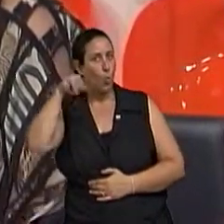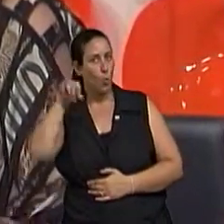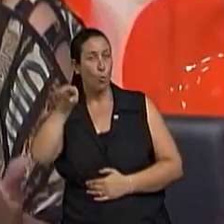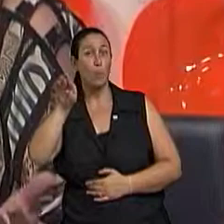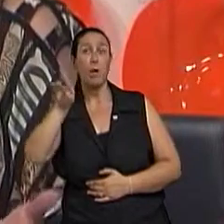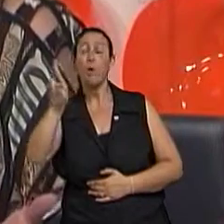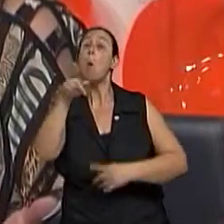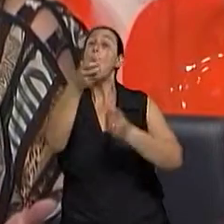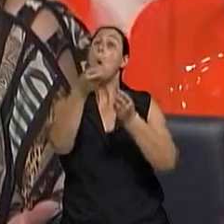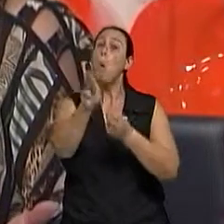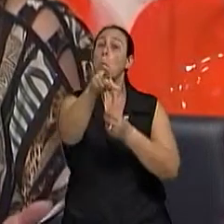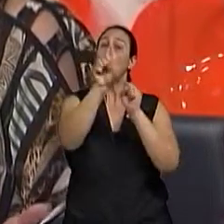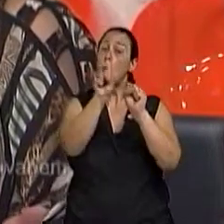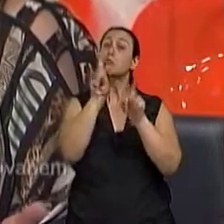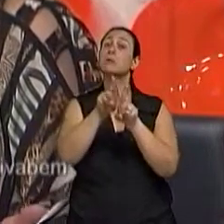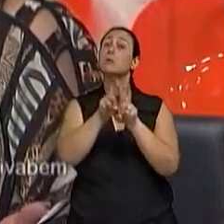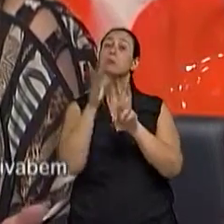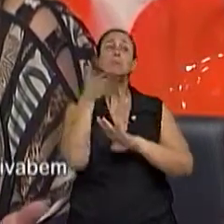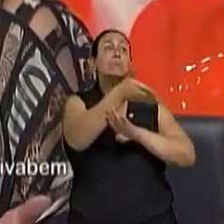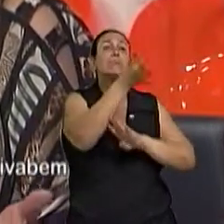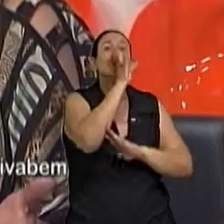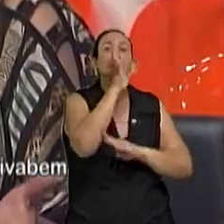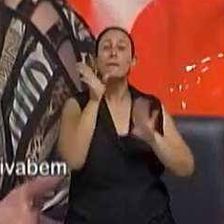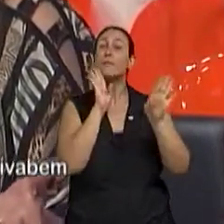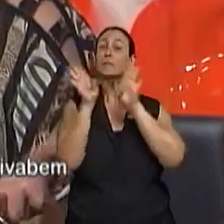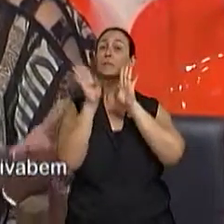vivabem@tve.com.br. Também pode nos encontrar lá no